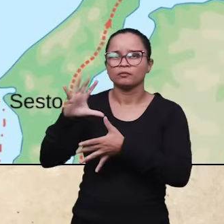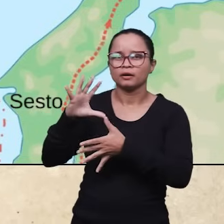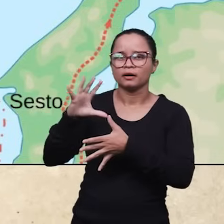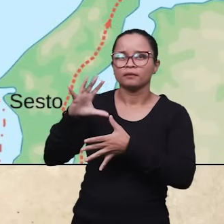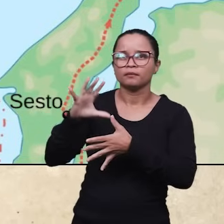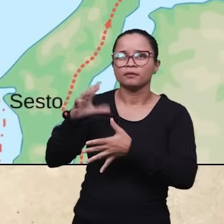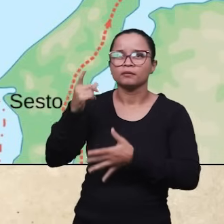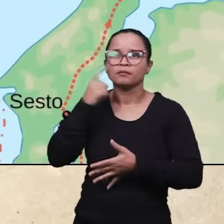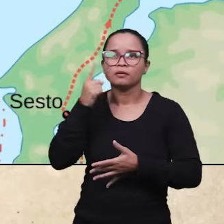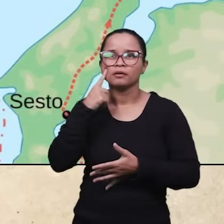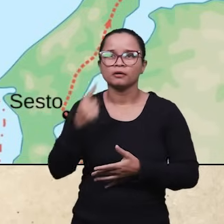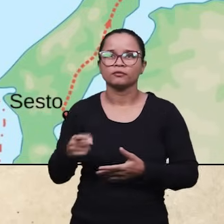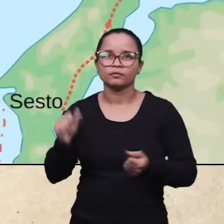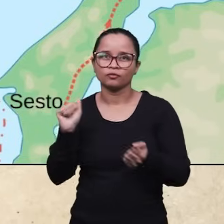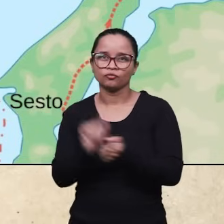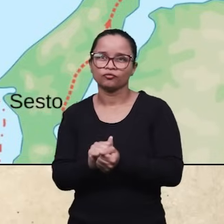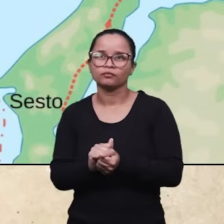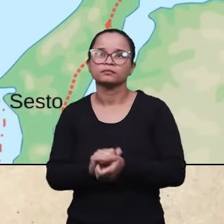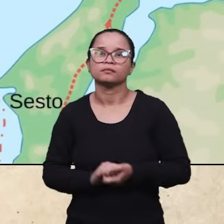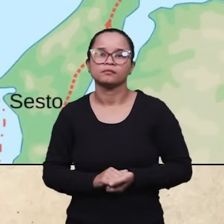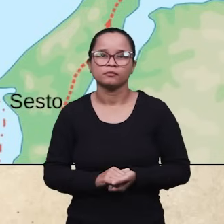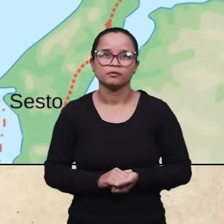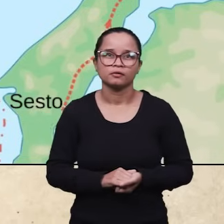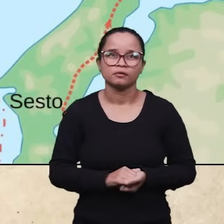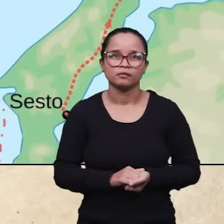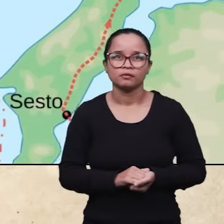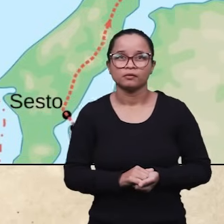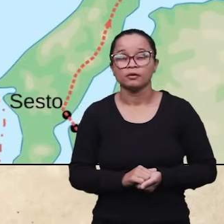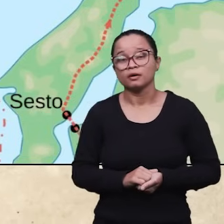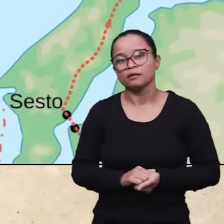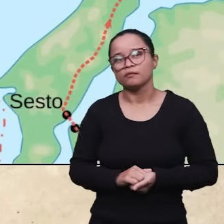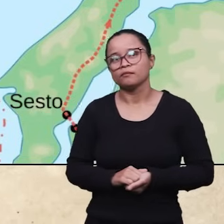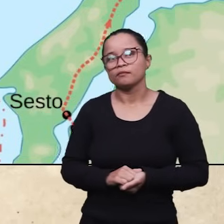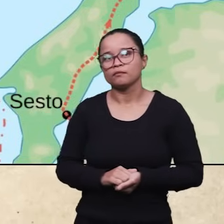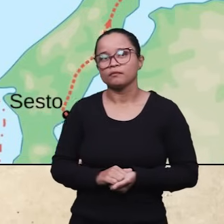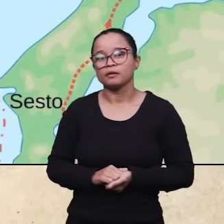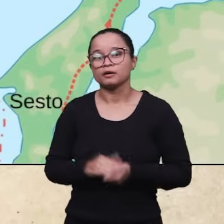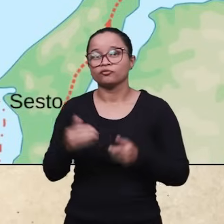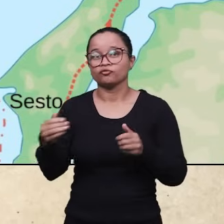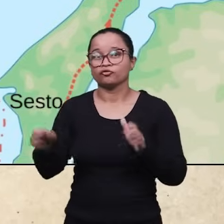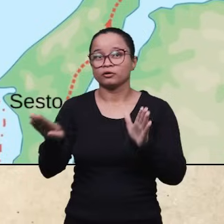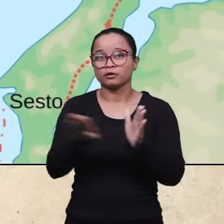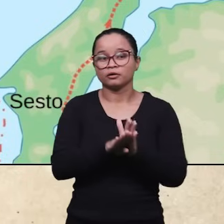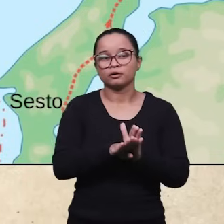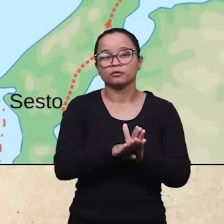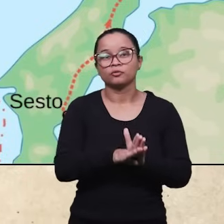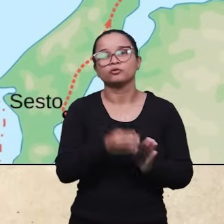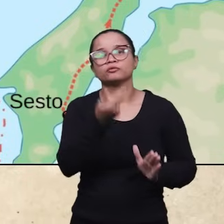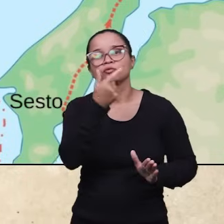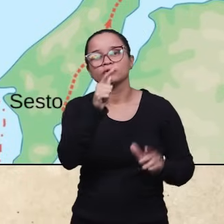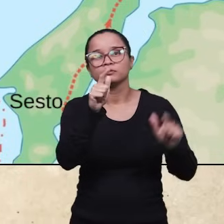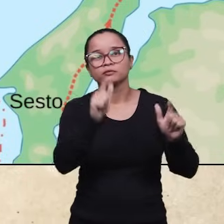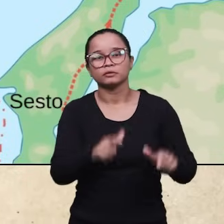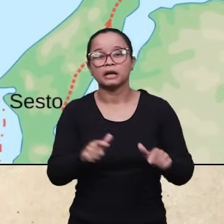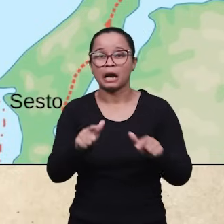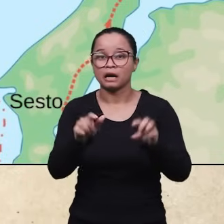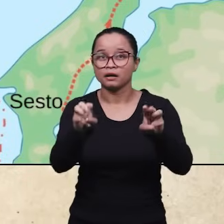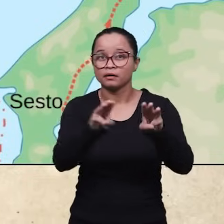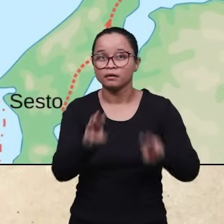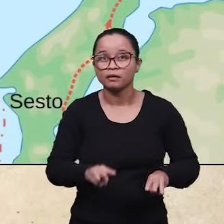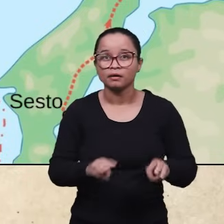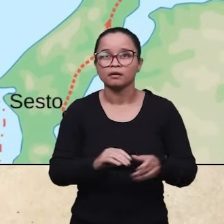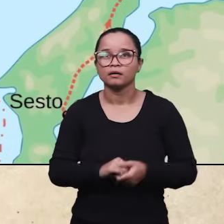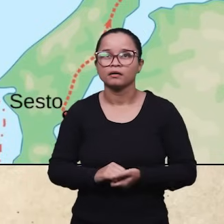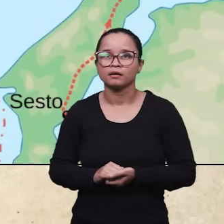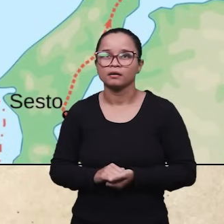pode fazer esse acompanhamento, e da Samotrácia chegaram ao porto do outro lado da Macedônia,